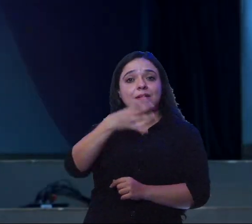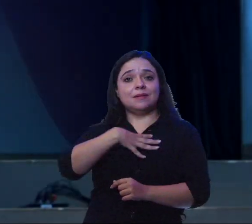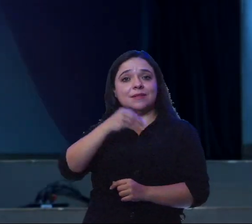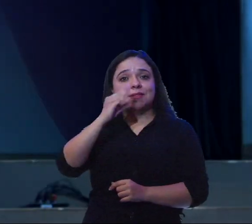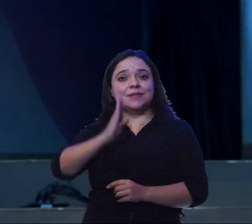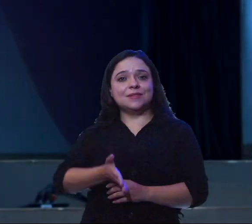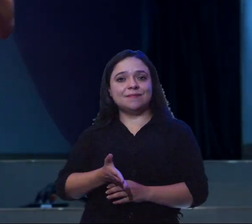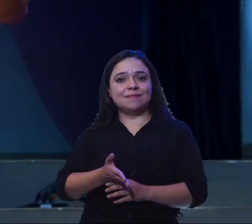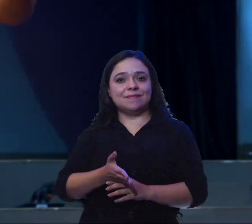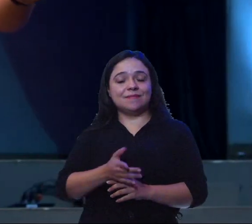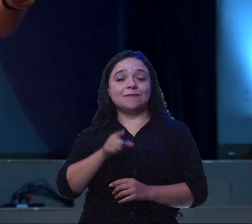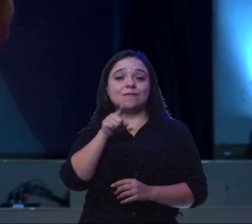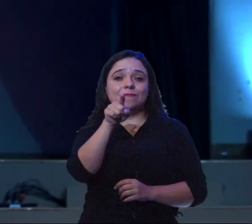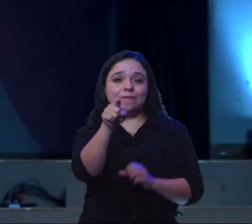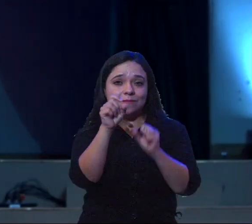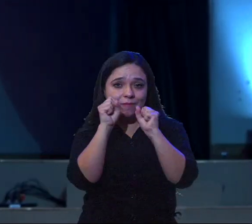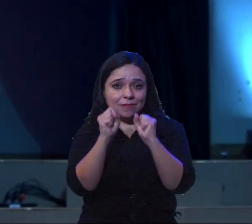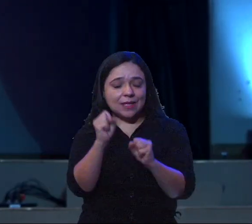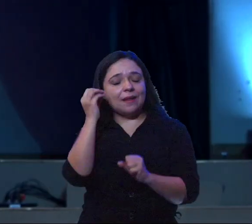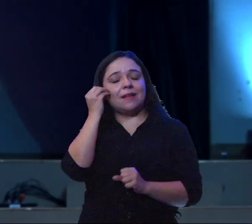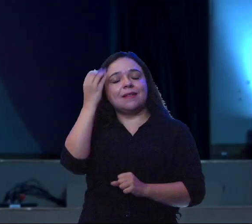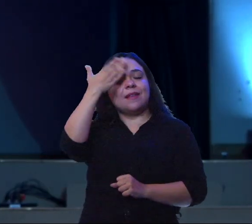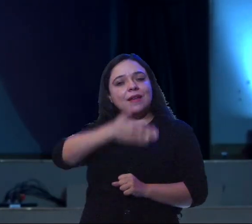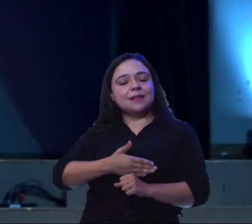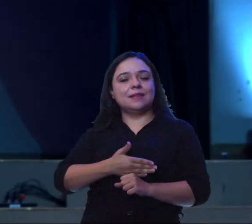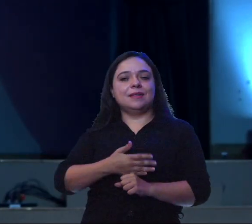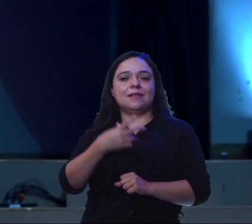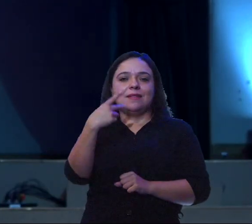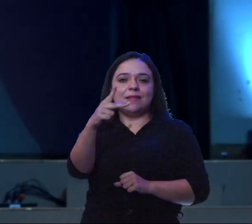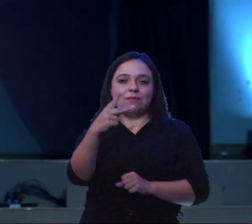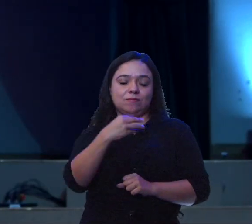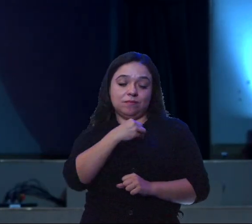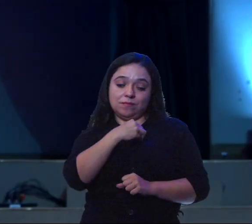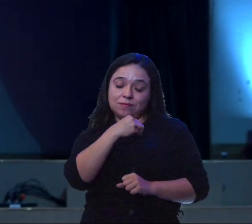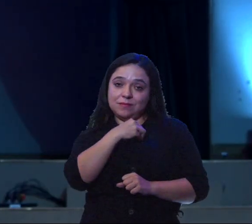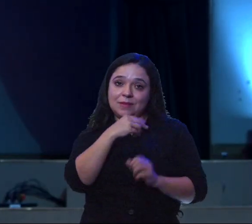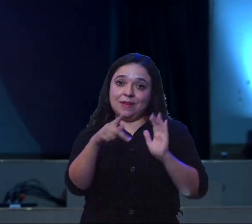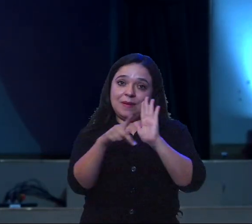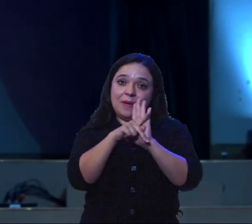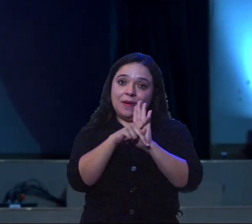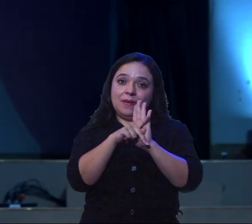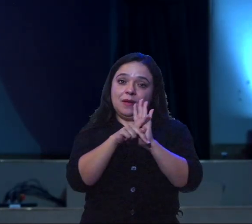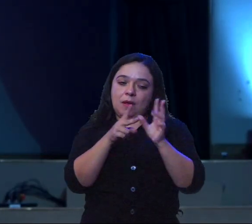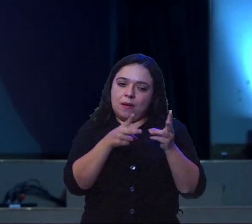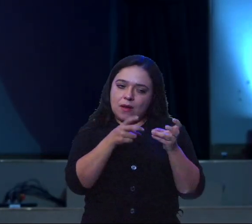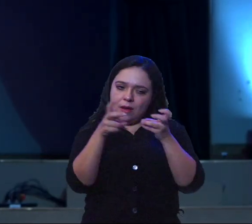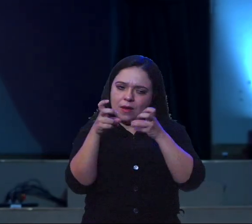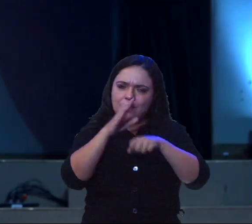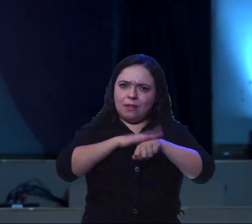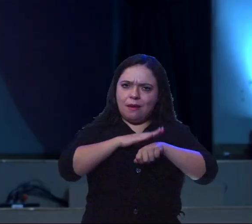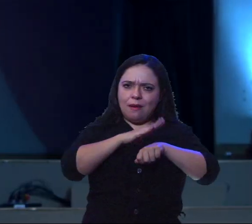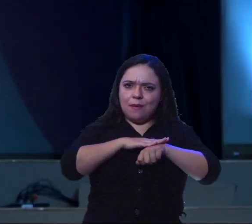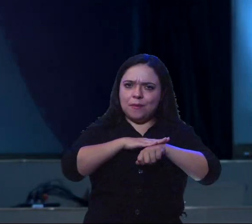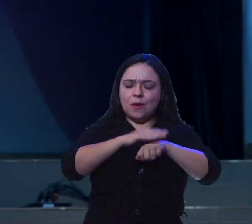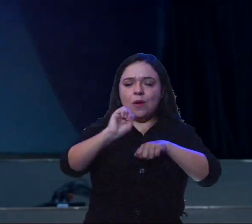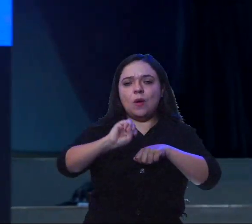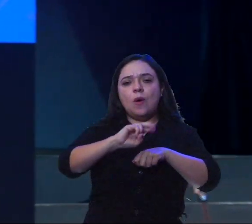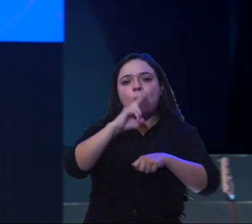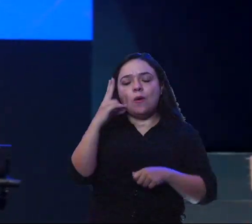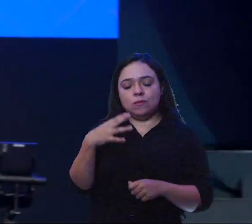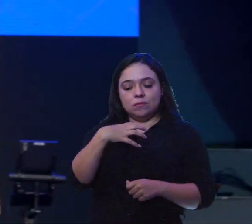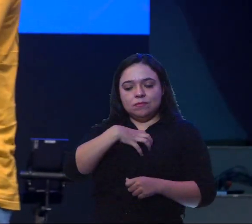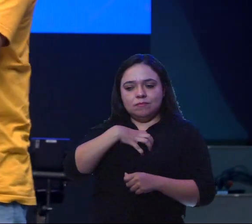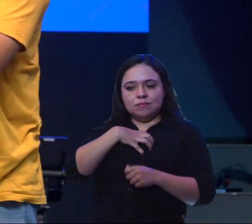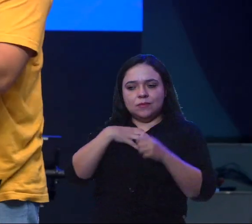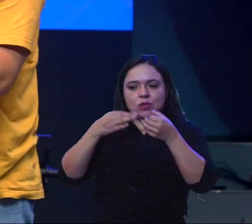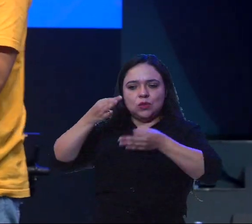está sendo testado, provado no teste do tempo, da justiça. Porque muitas vezes você não consegue se